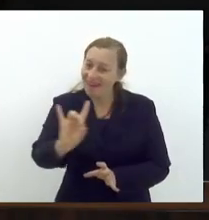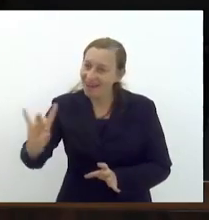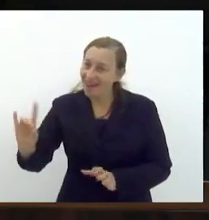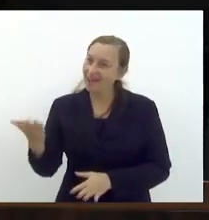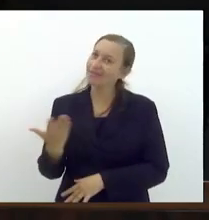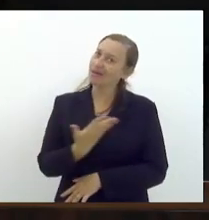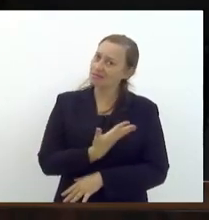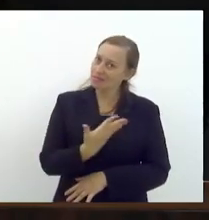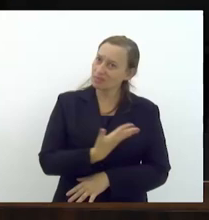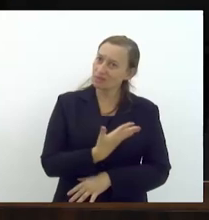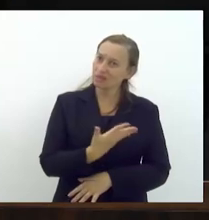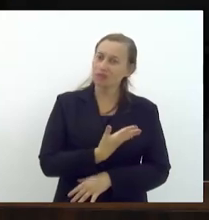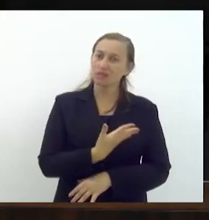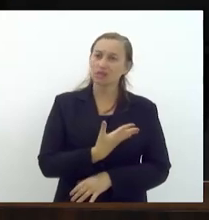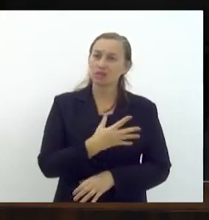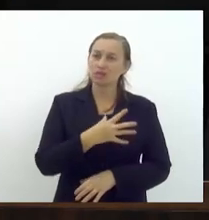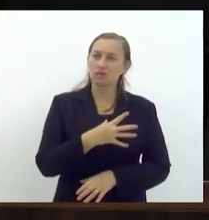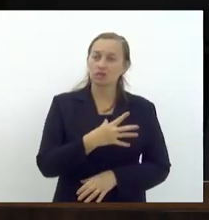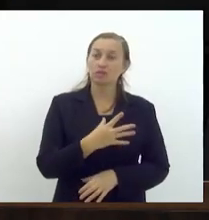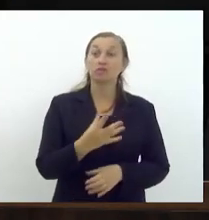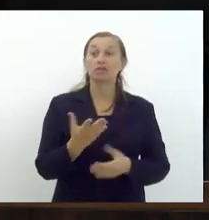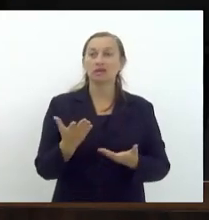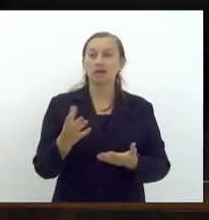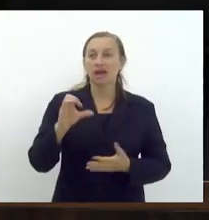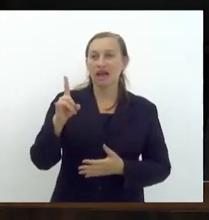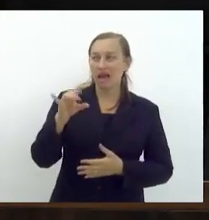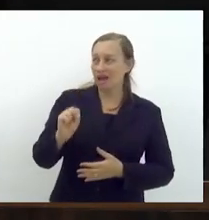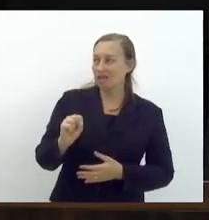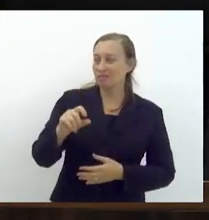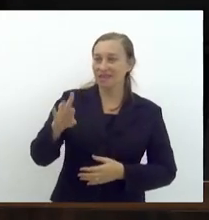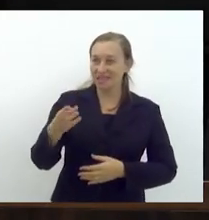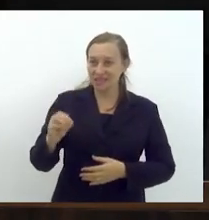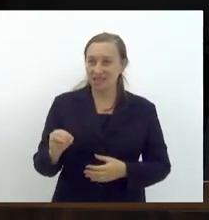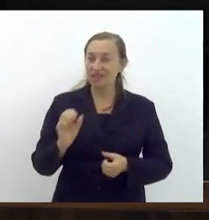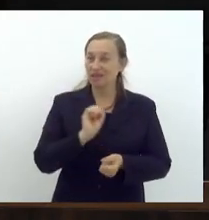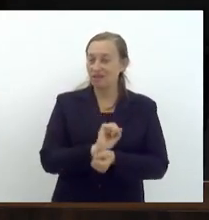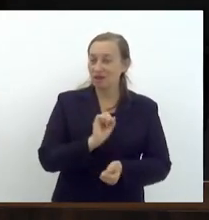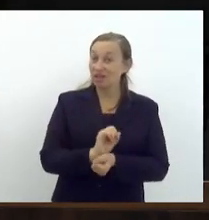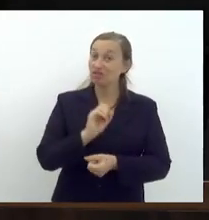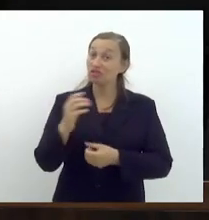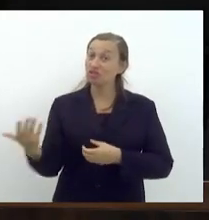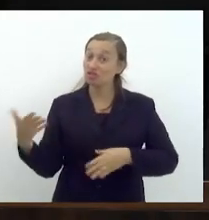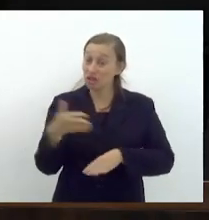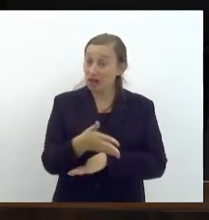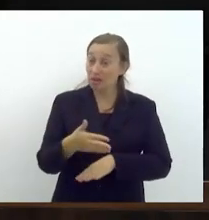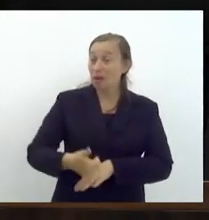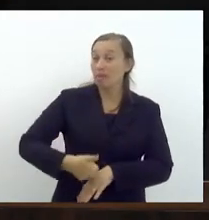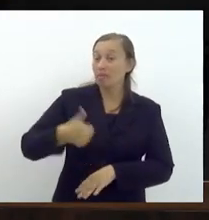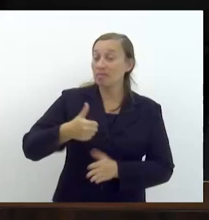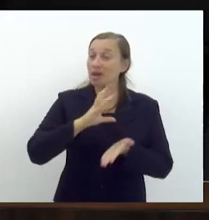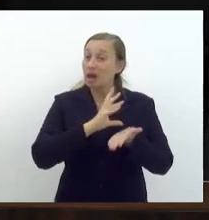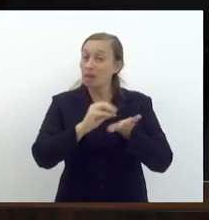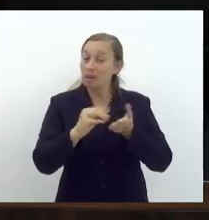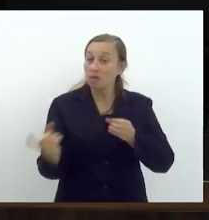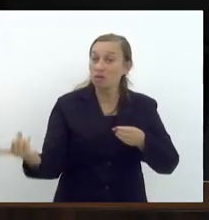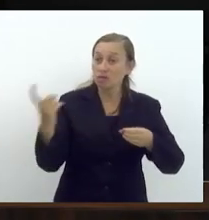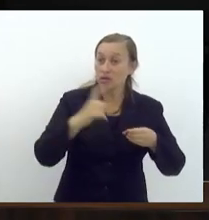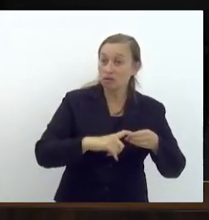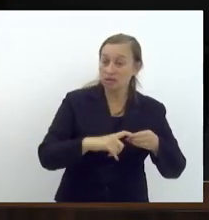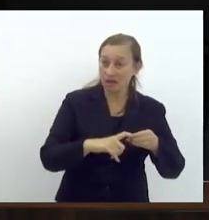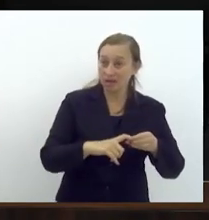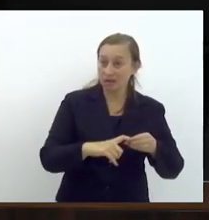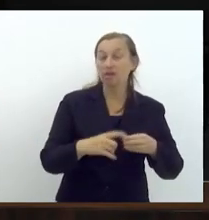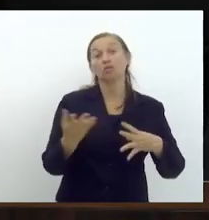a gente recolocasse caso Macedo tava esperando vossa excelência chegar para a primeira pauta Quando a gente voltar do